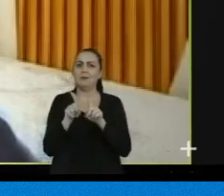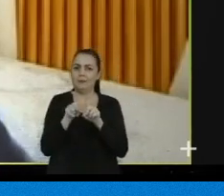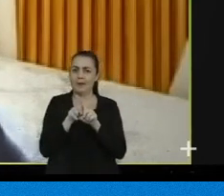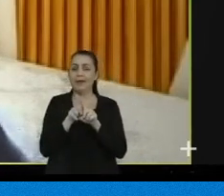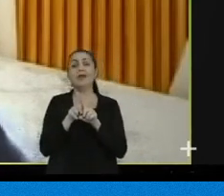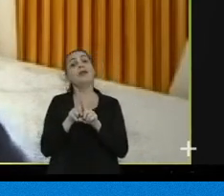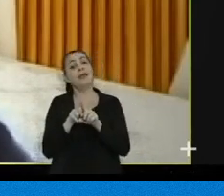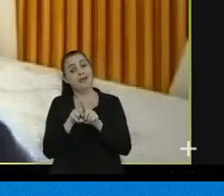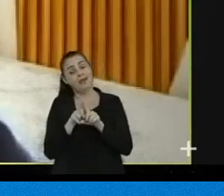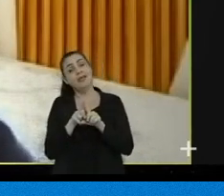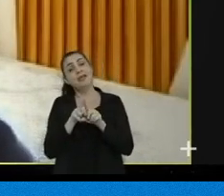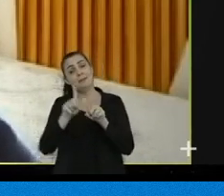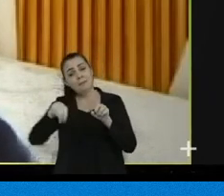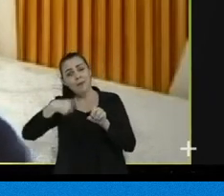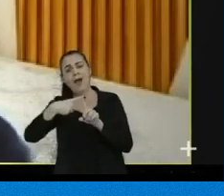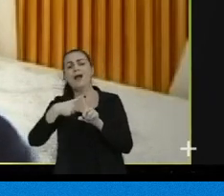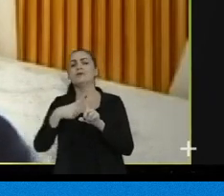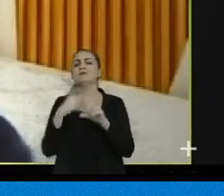presente.